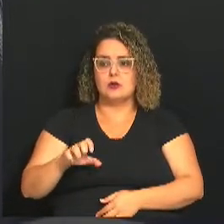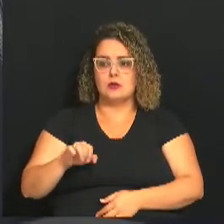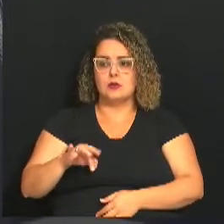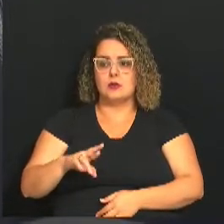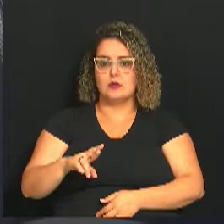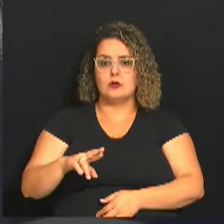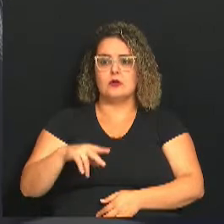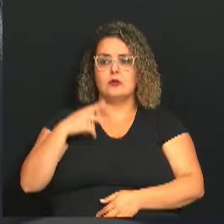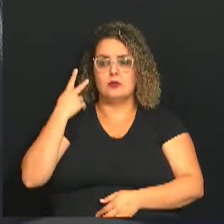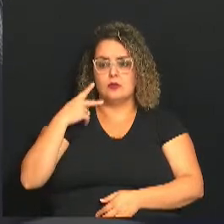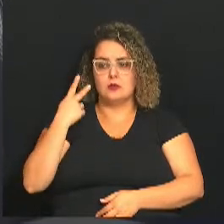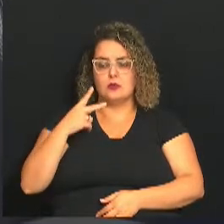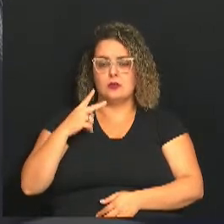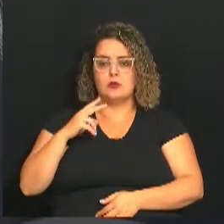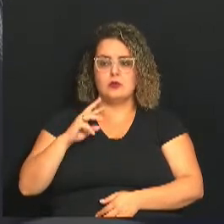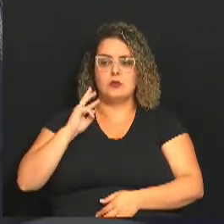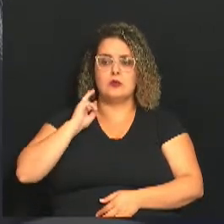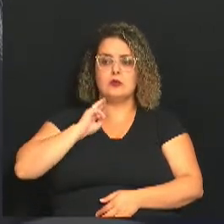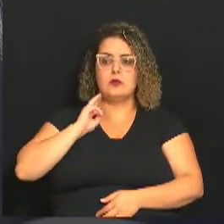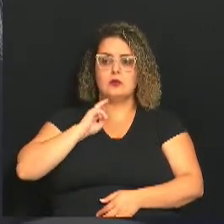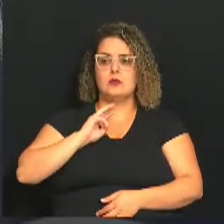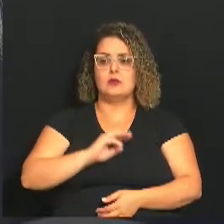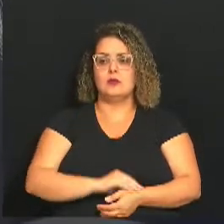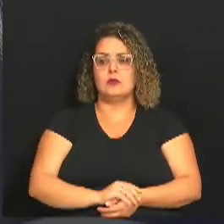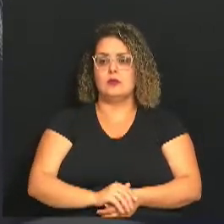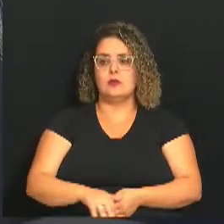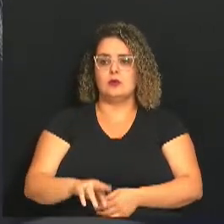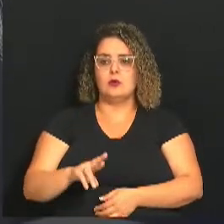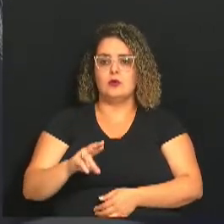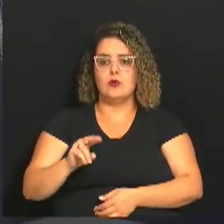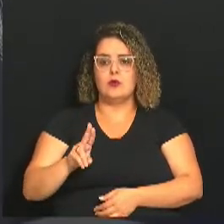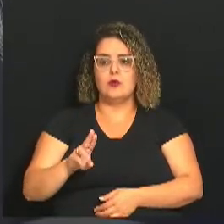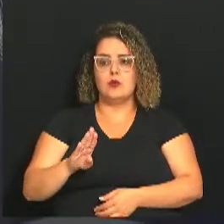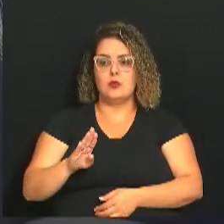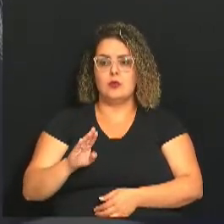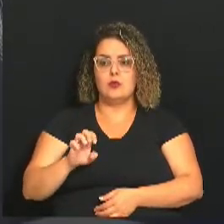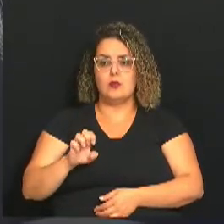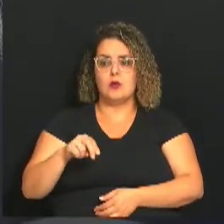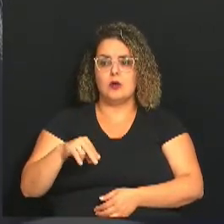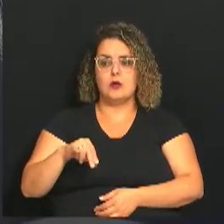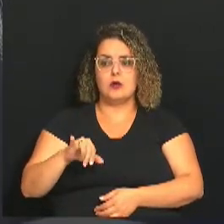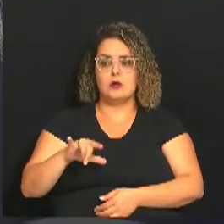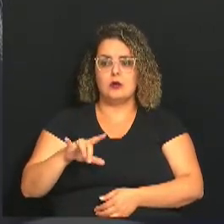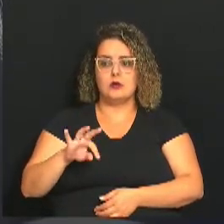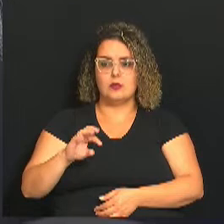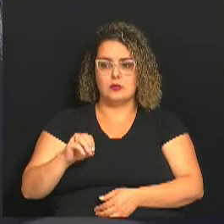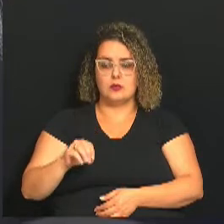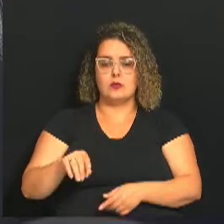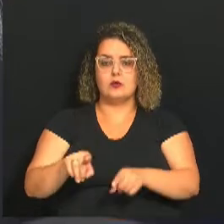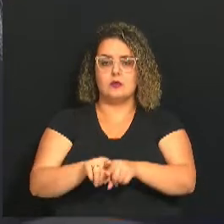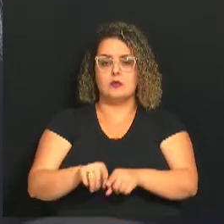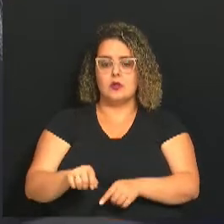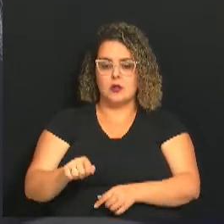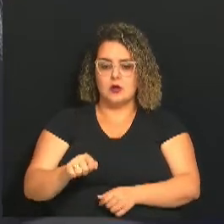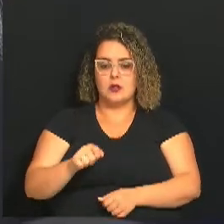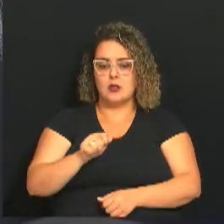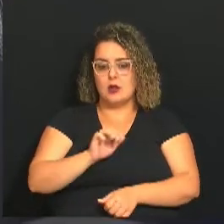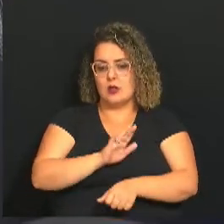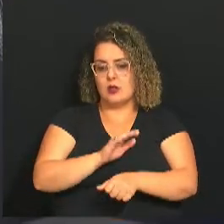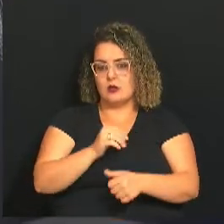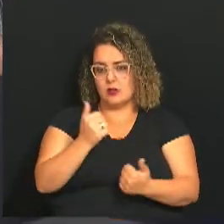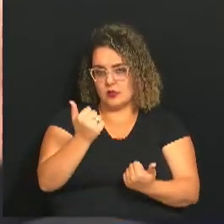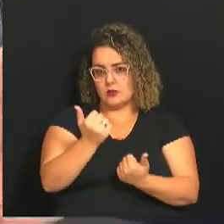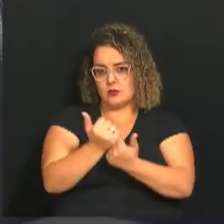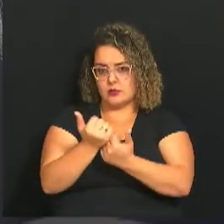Cecílio, é assessor, e o Rubenildo, que é assessor do nosso gabinete. Então, com eles e com